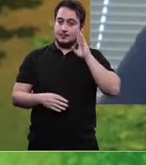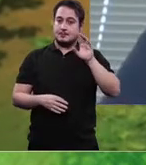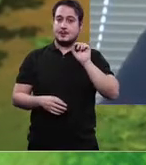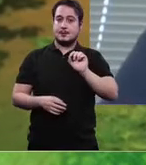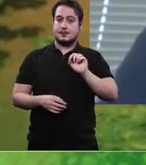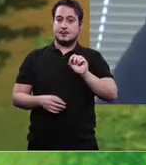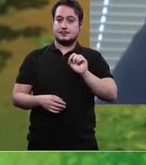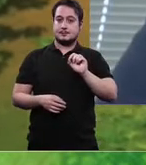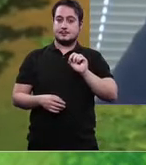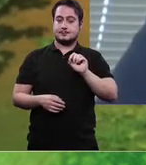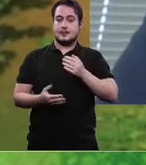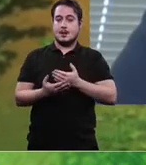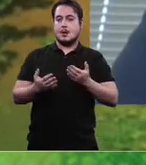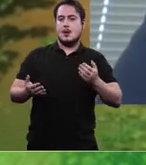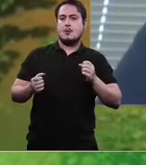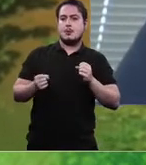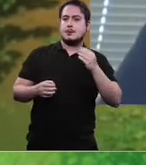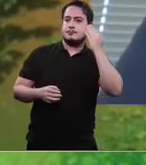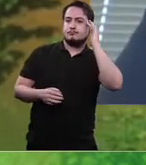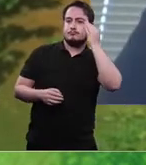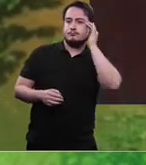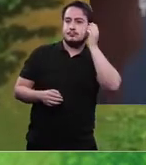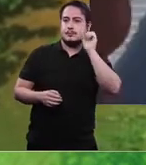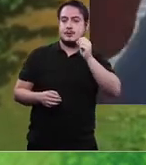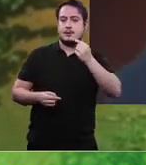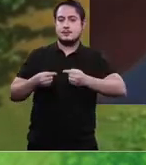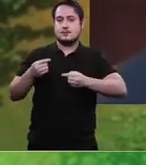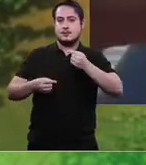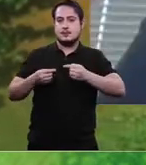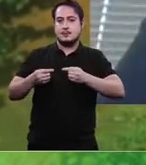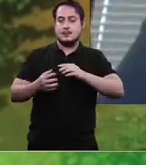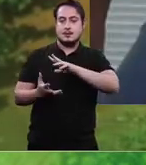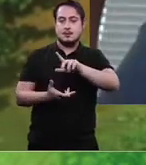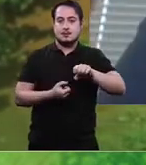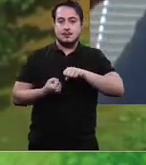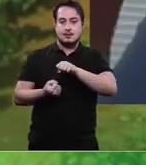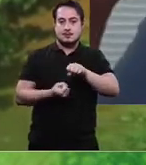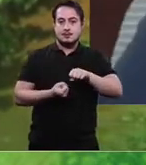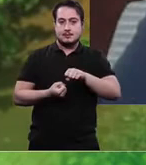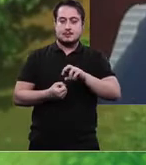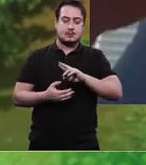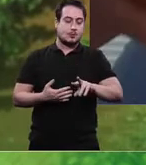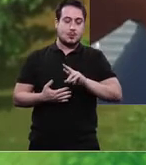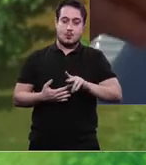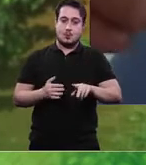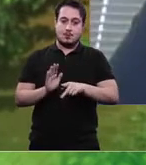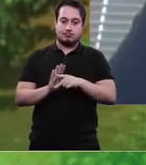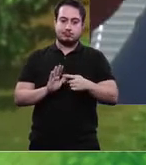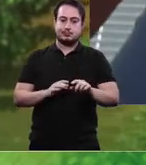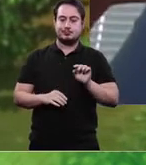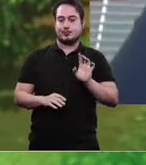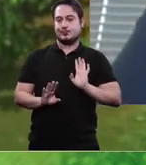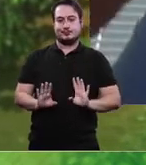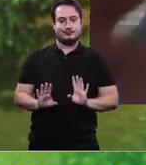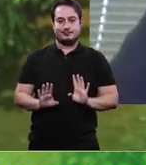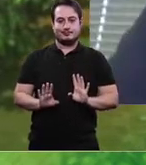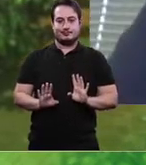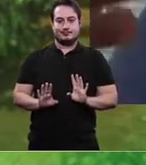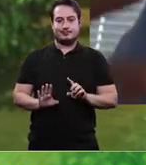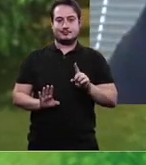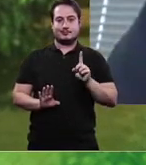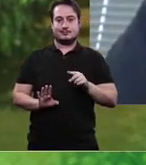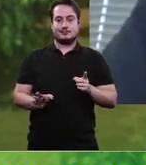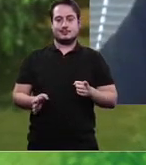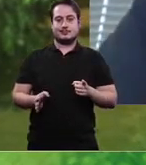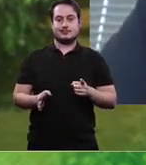como nós podemos entender que a discussão de sustentabilidade da Amazônia não é uma coisa pontual, é